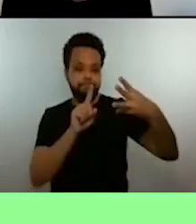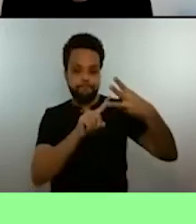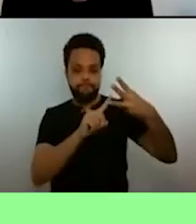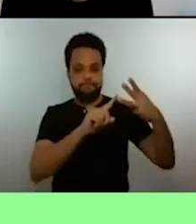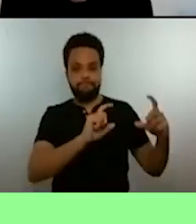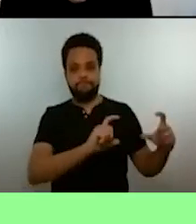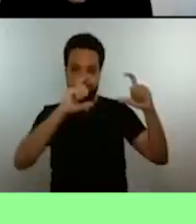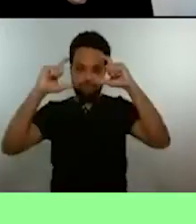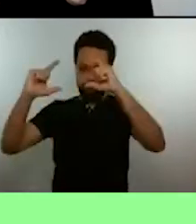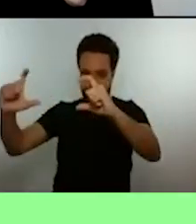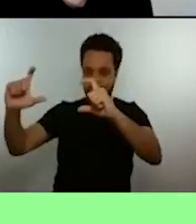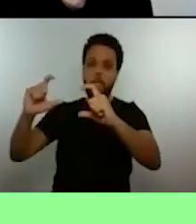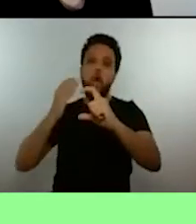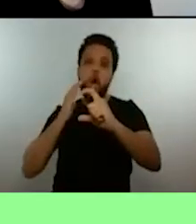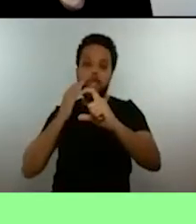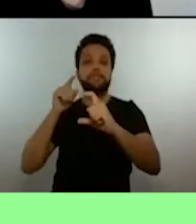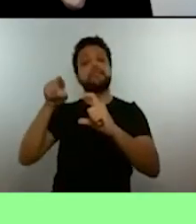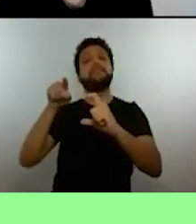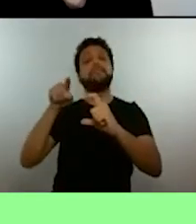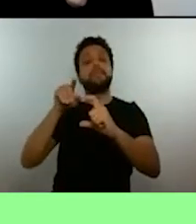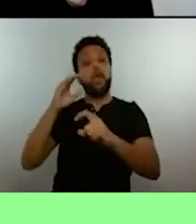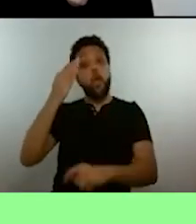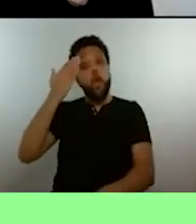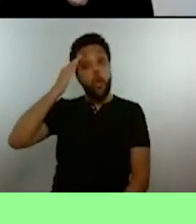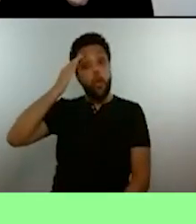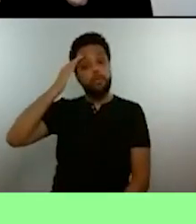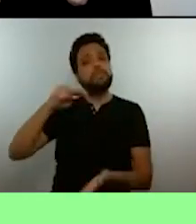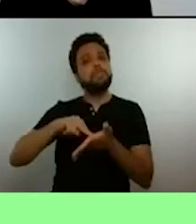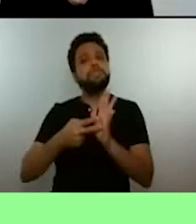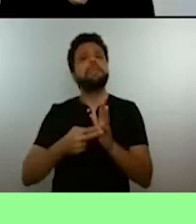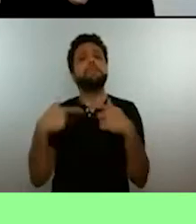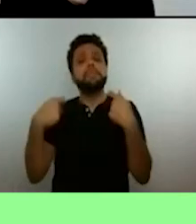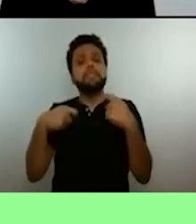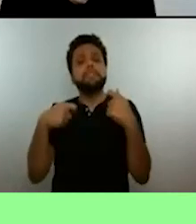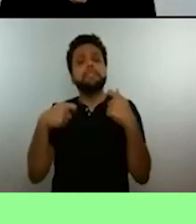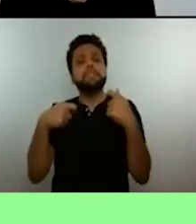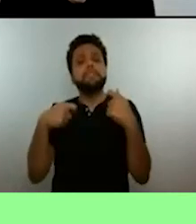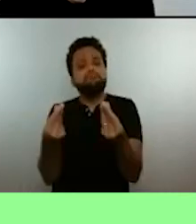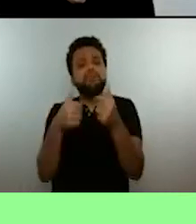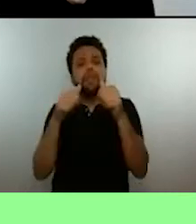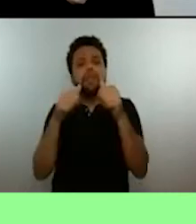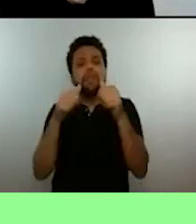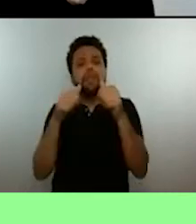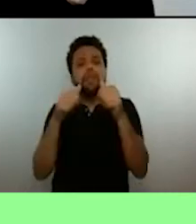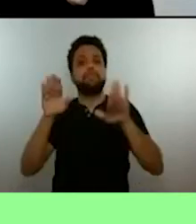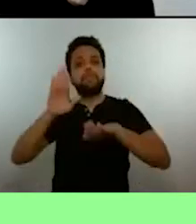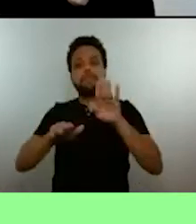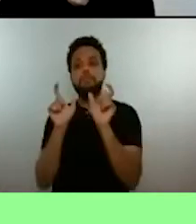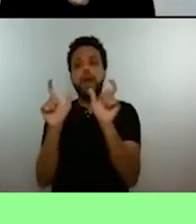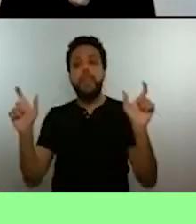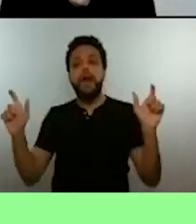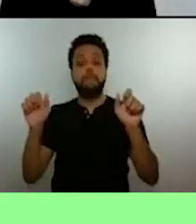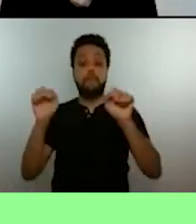ela precisa estar entendível, uma palavra mais fácil da gente verbalizar e